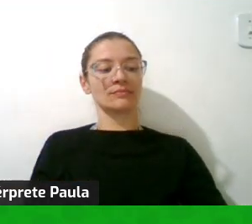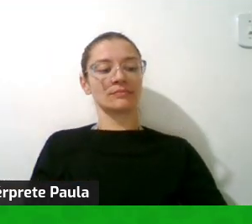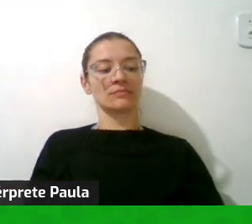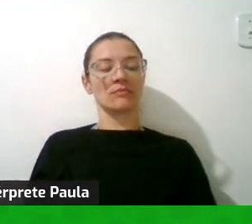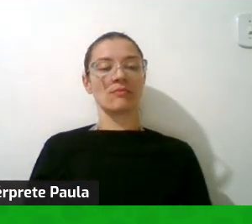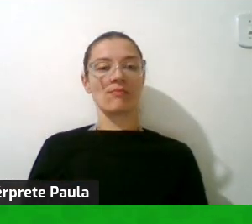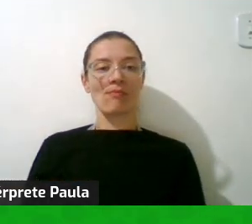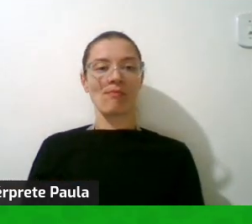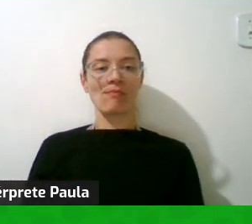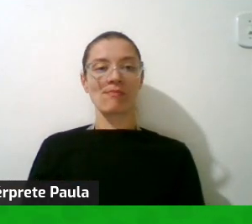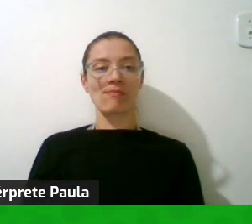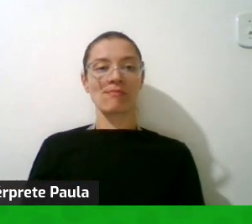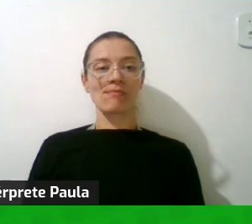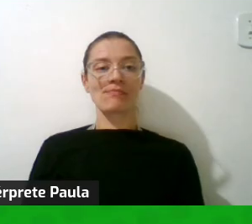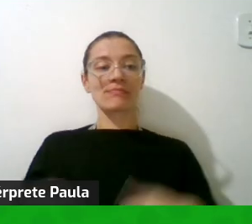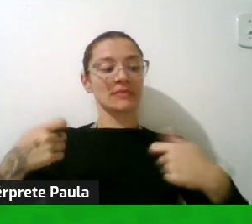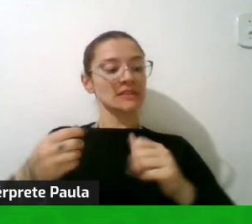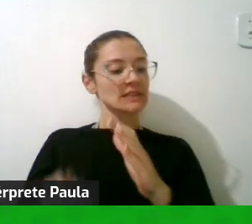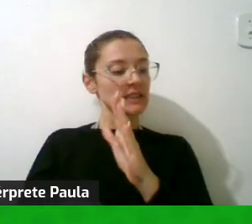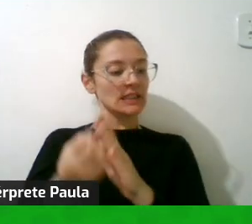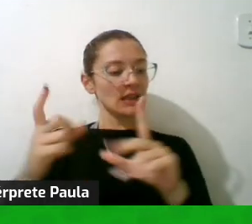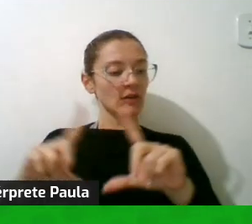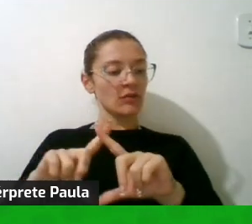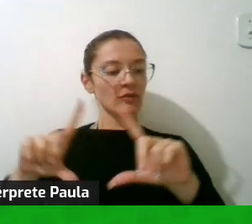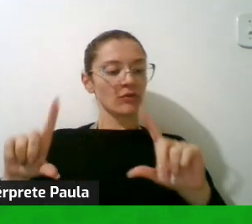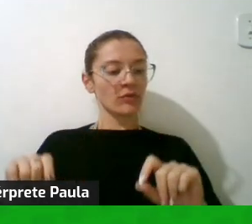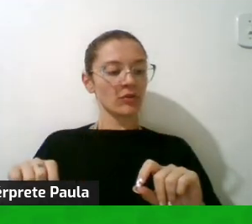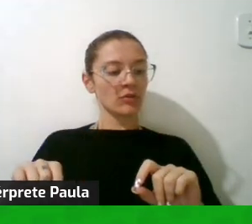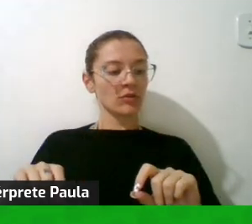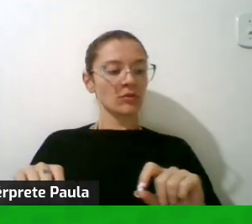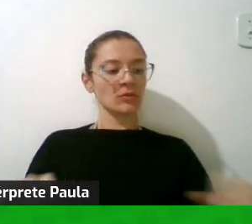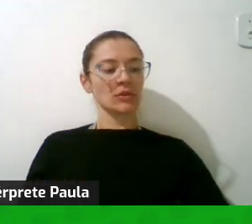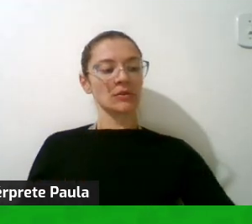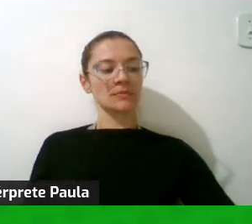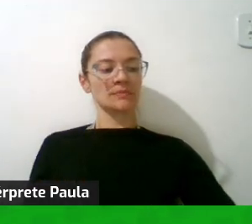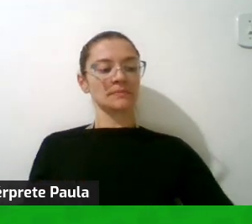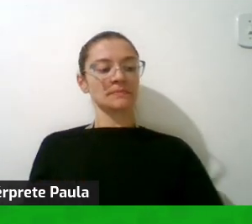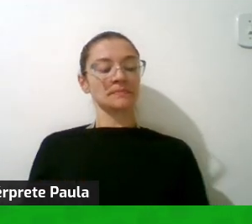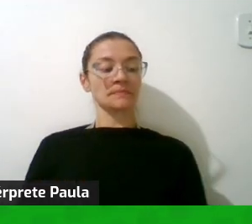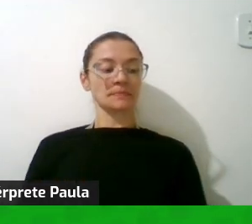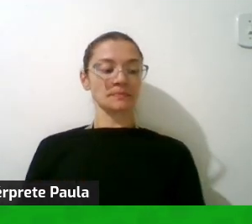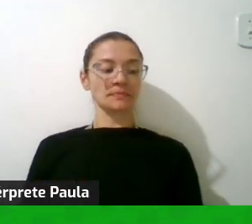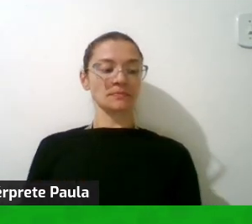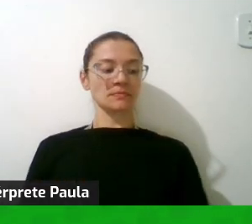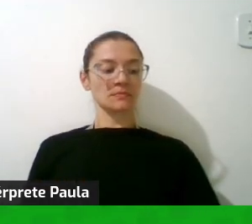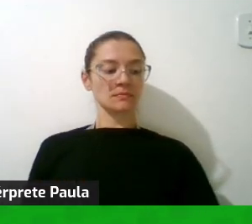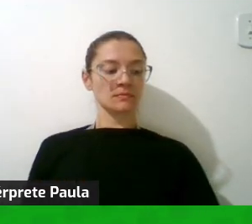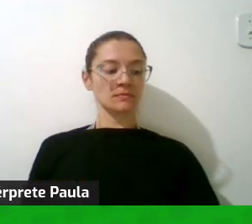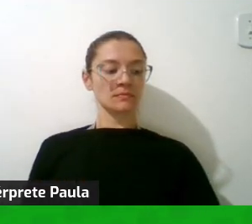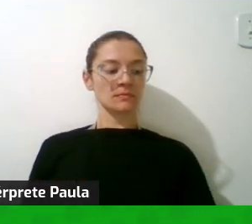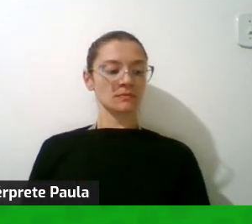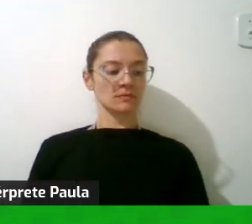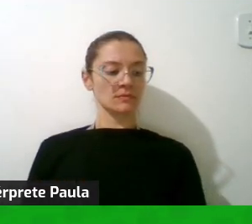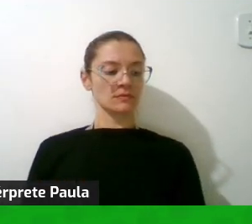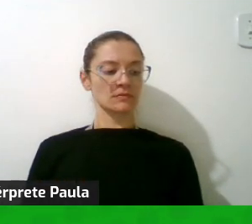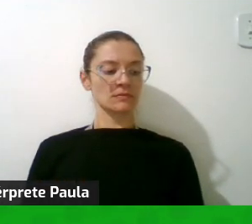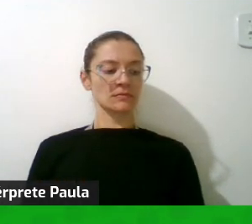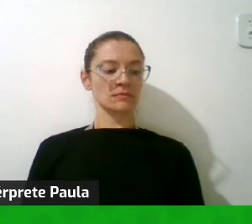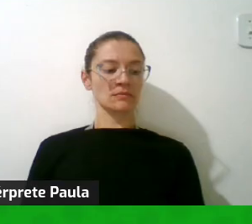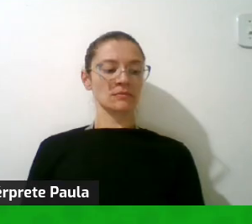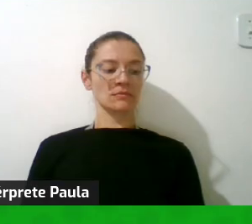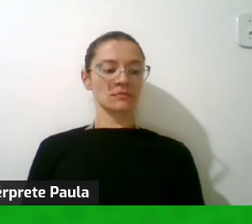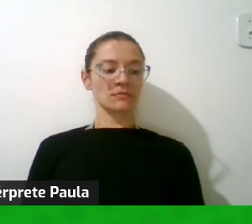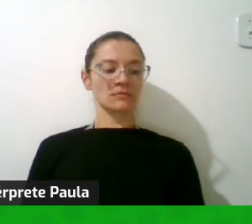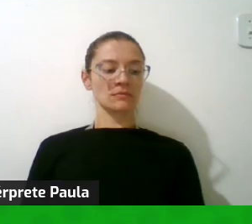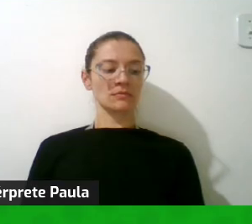tem que criar aqui uma fórmula para identificar acento, sem acento, com acento. Tem que colocar, digamos, nos critérios aqui, colocar todas